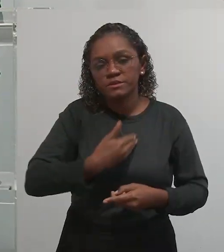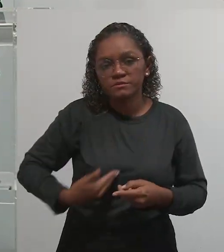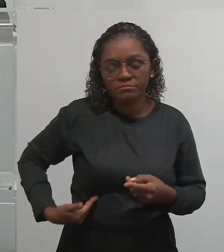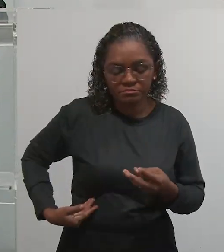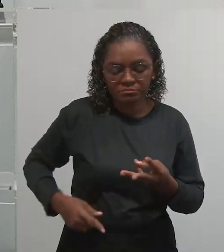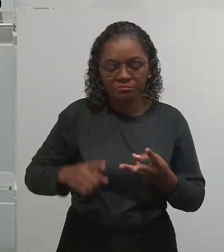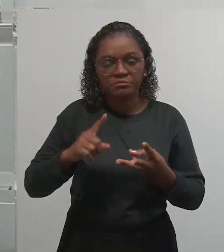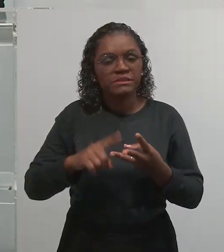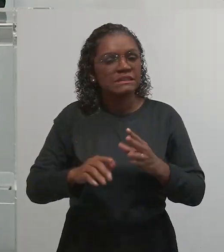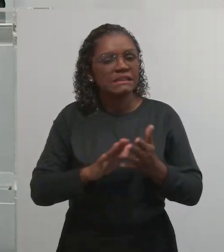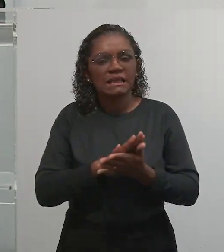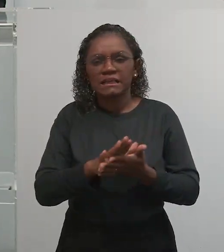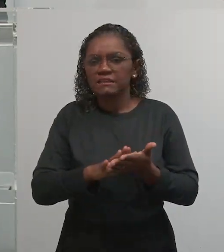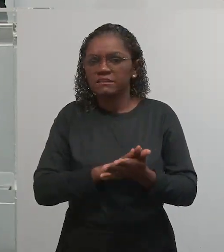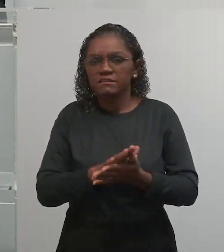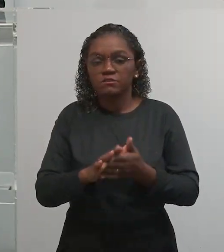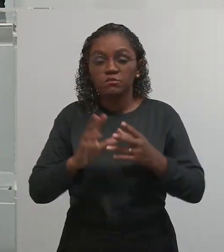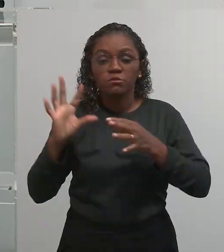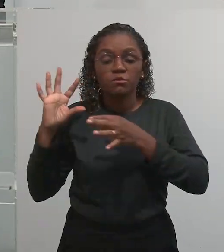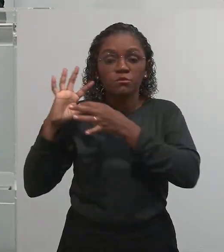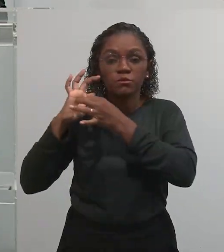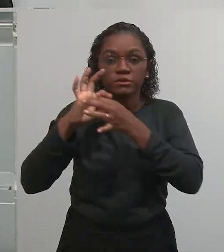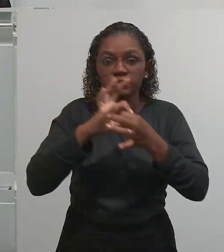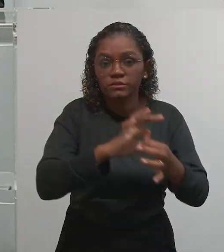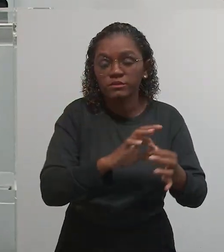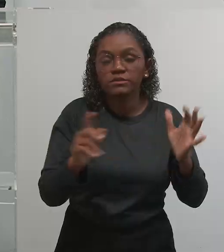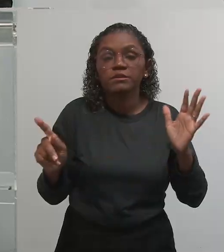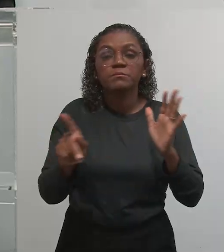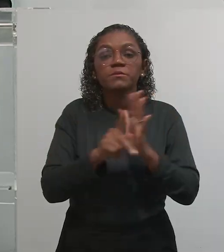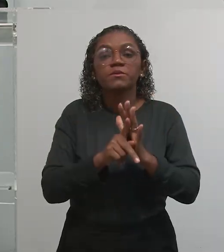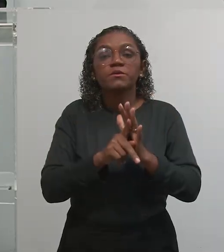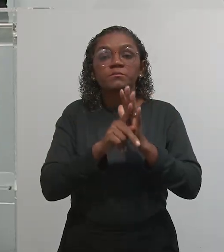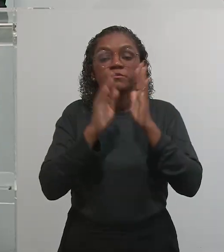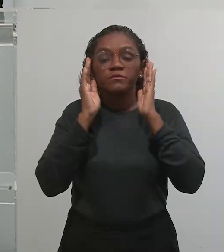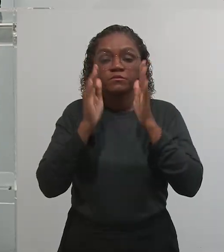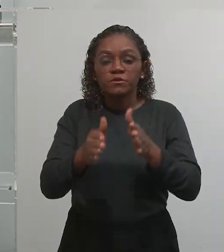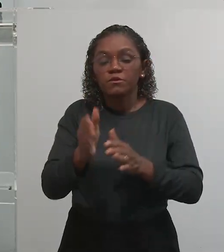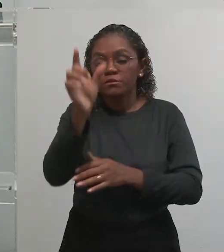nada disso. O contexto da educação está relacionado somente ao